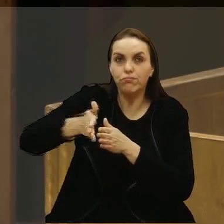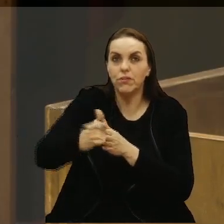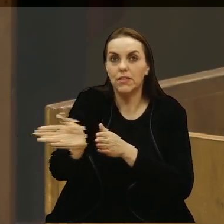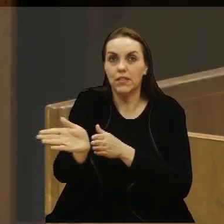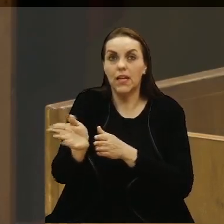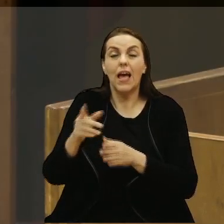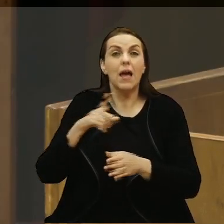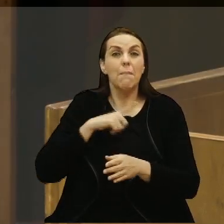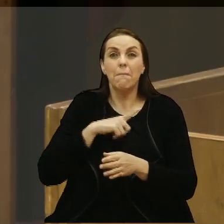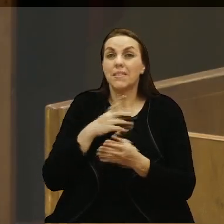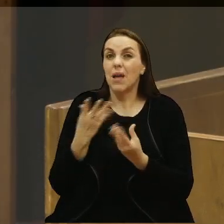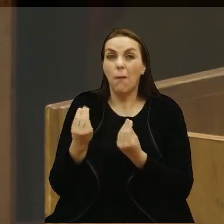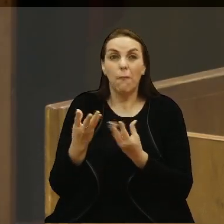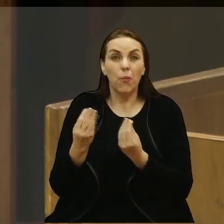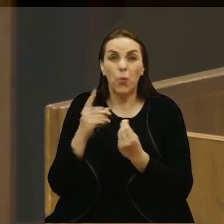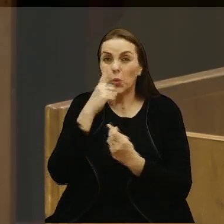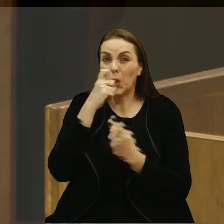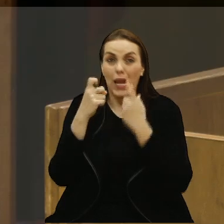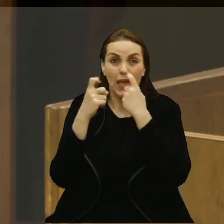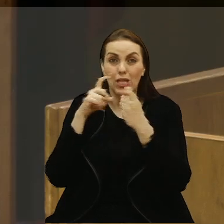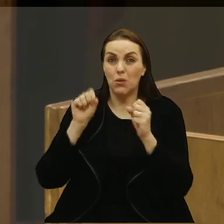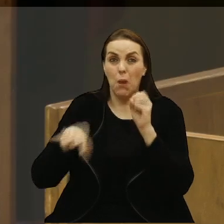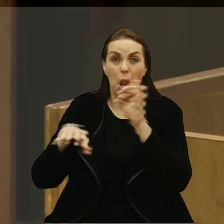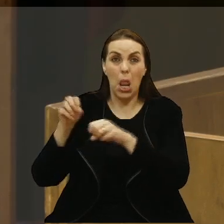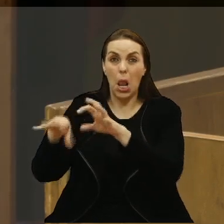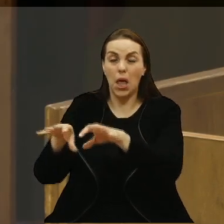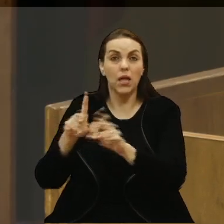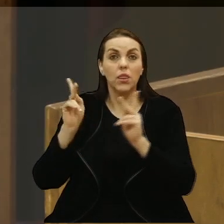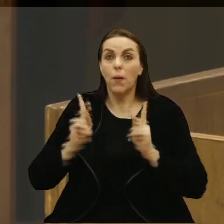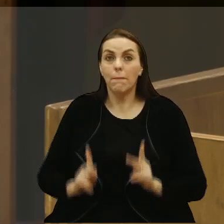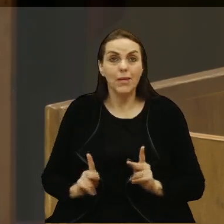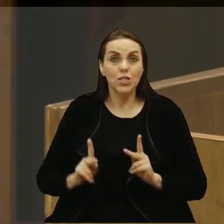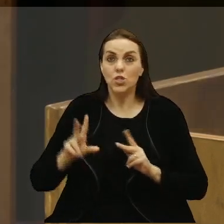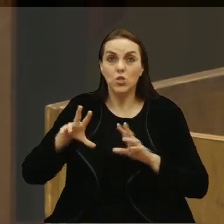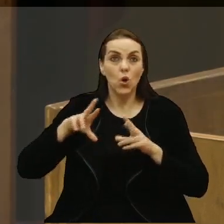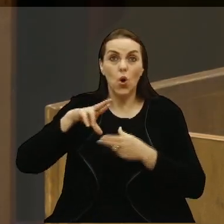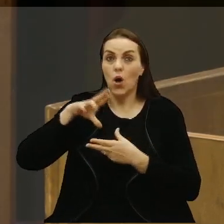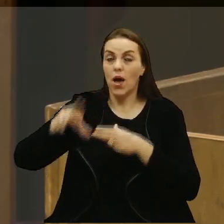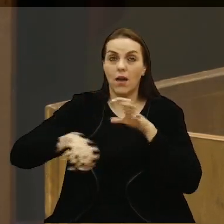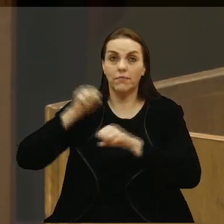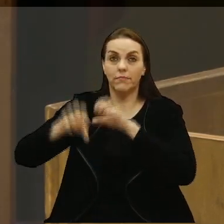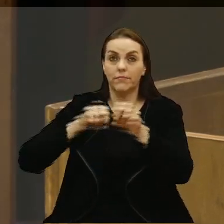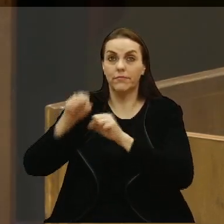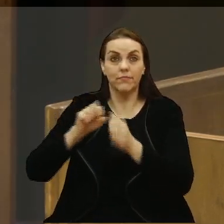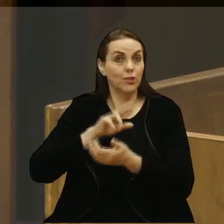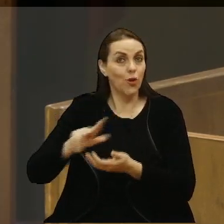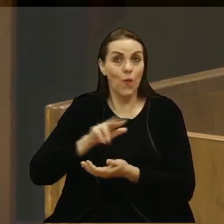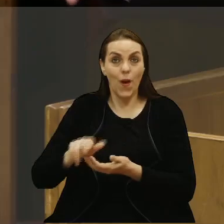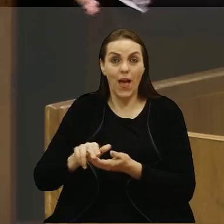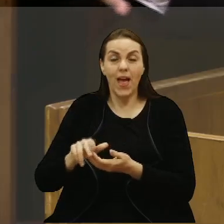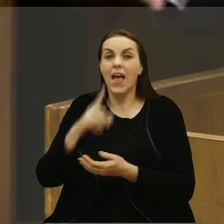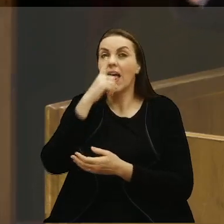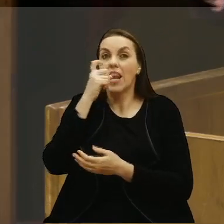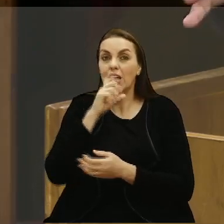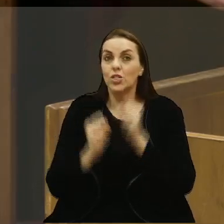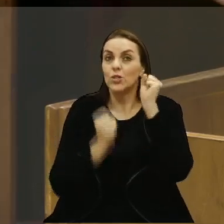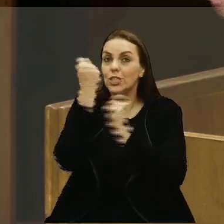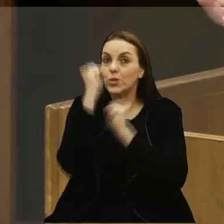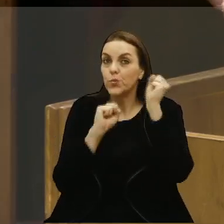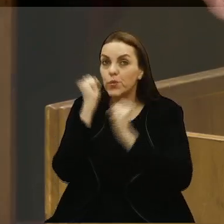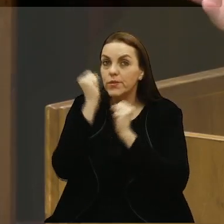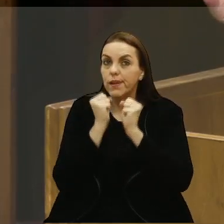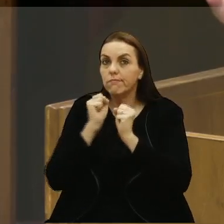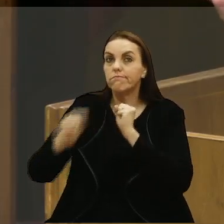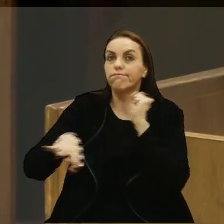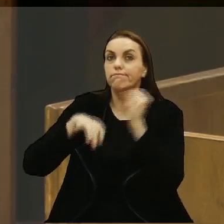Mas é cheio e quem joga lixo ali não são os catadores. Quem joga lixo aí é lixo industrial.